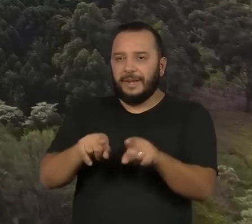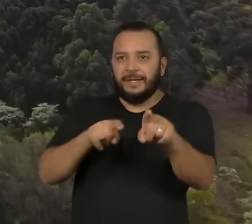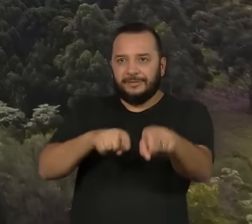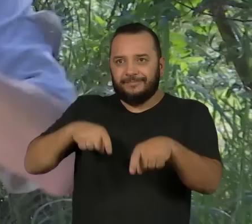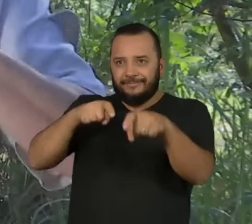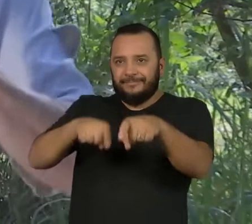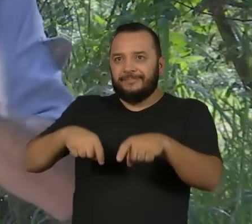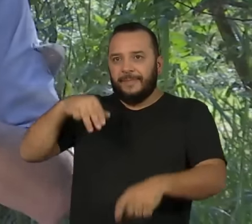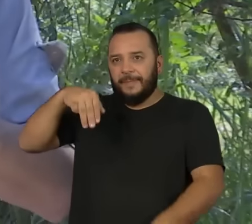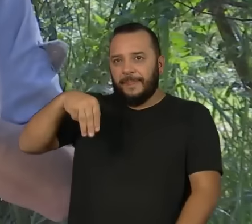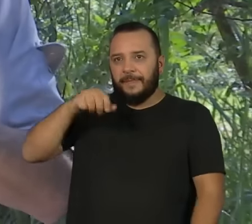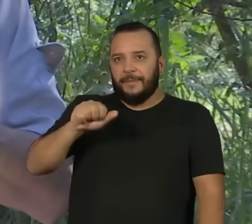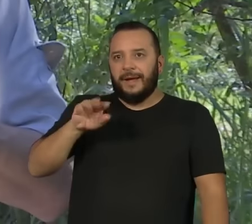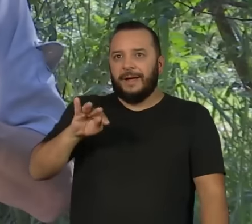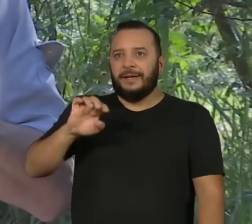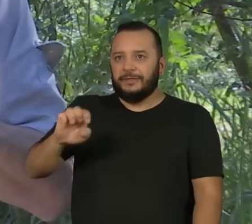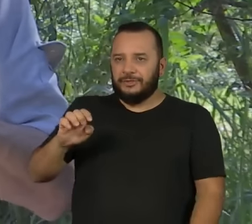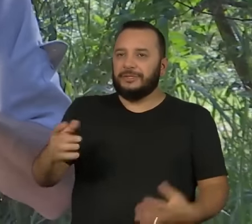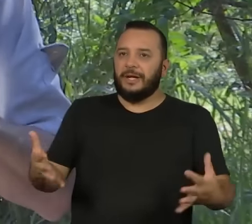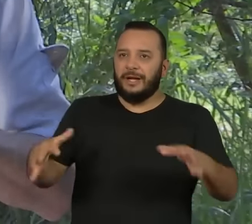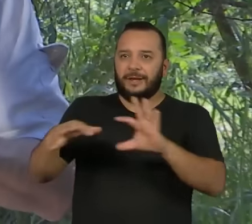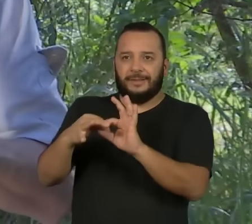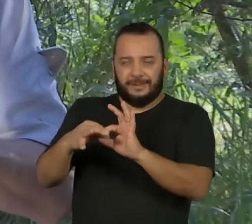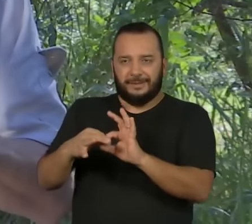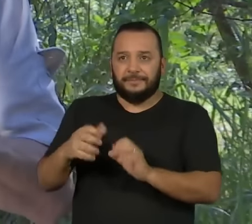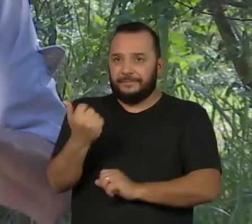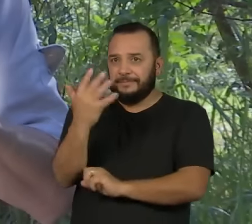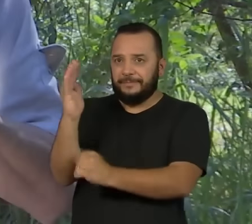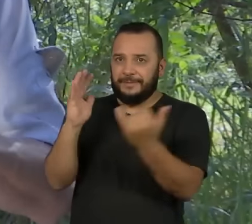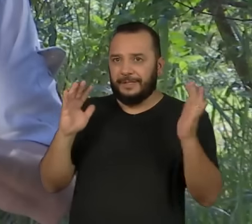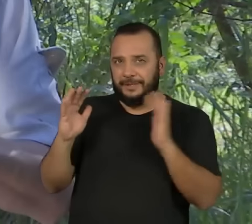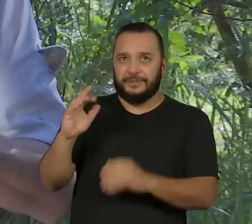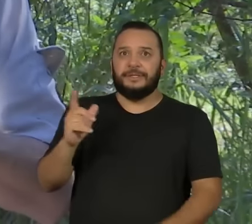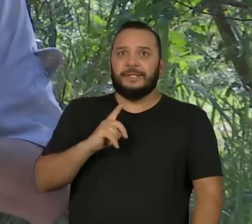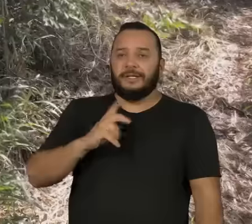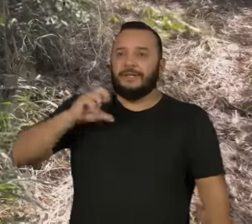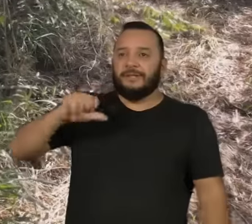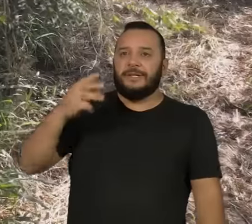ambiente. O projeto pretende alcançar 93 famílias produtoras.